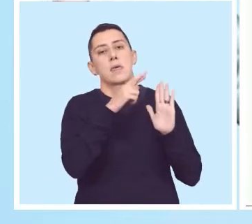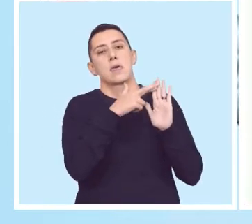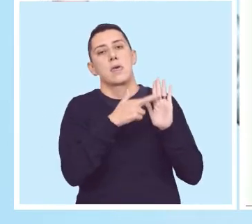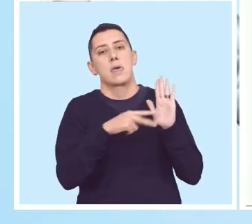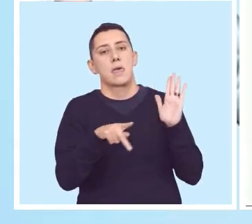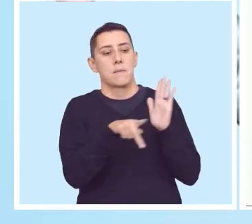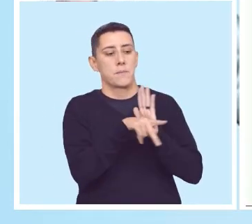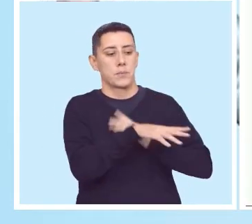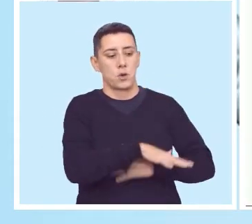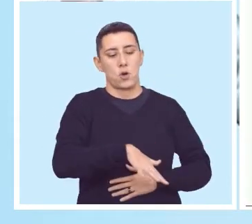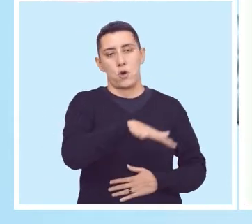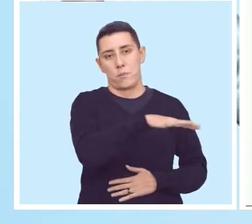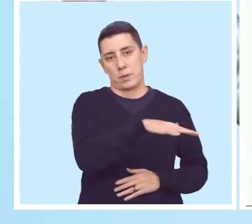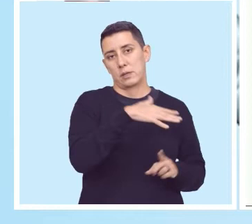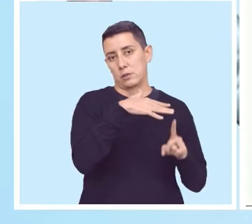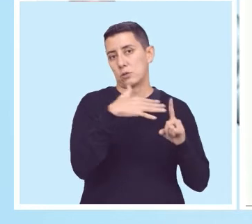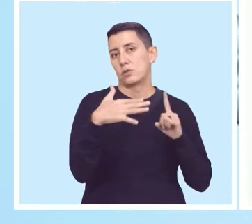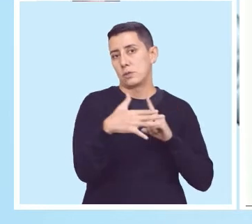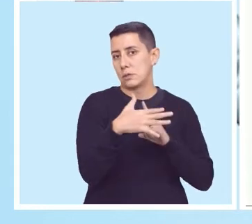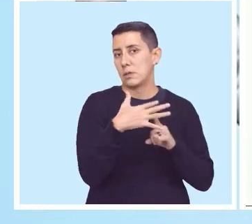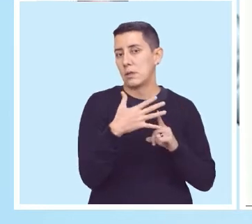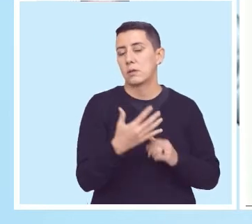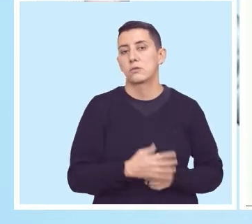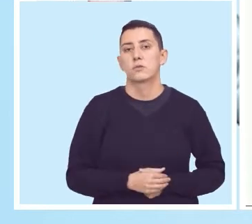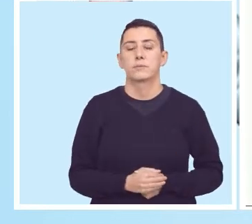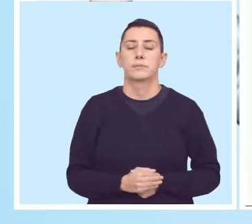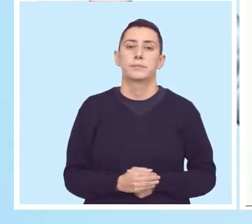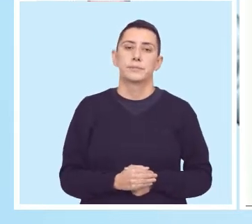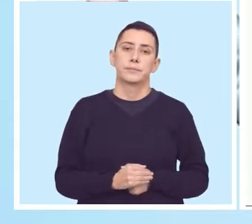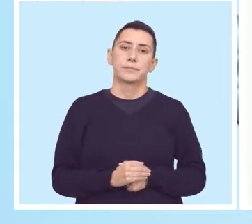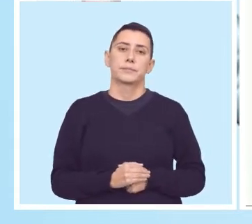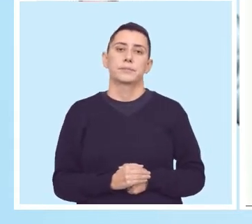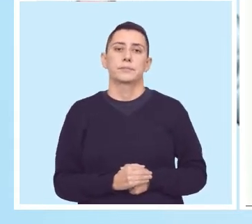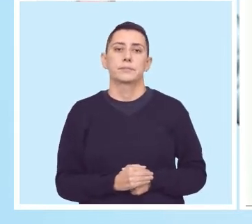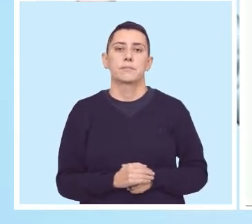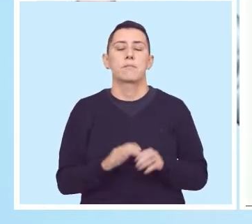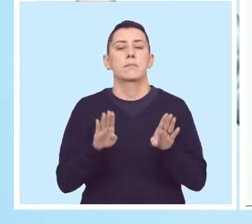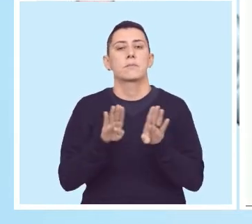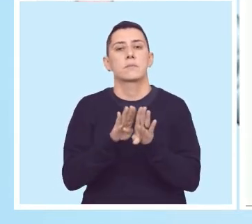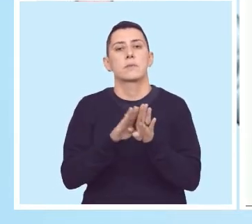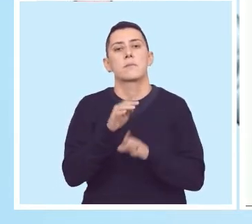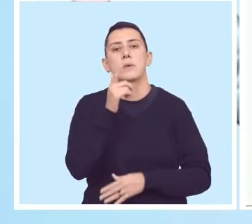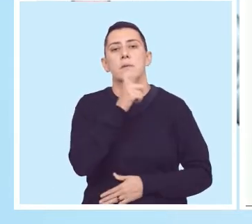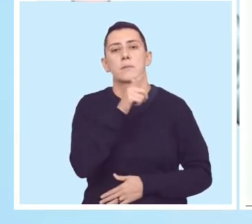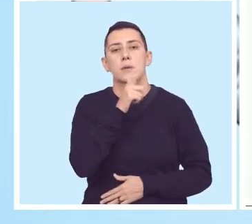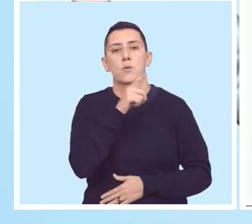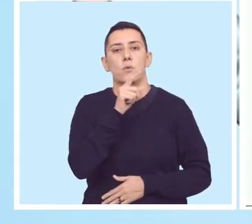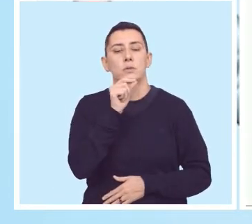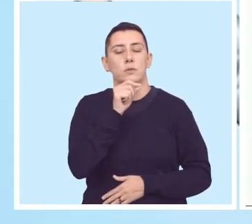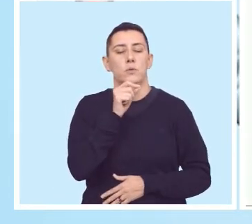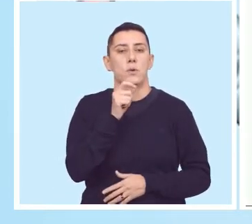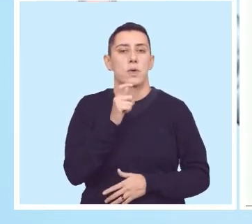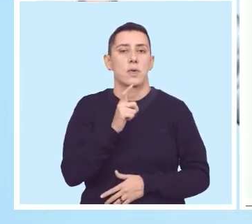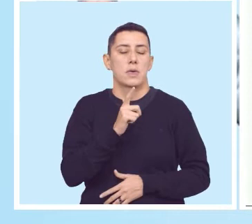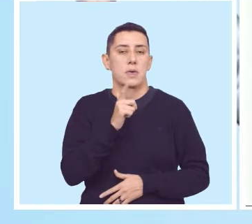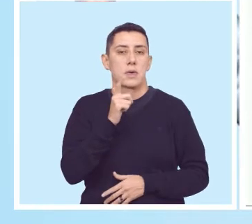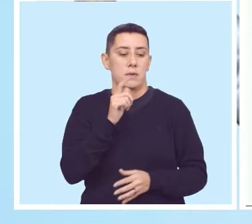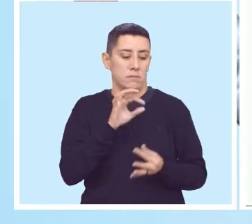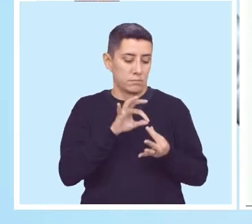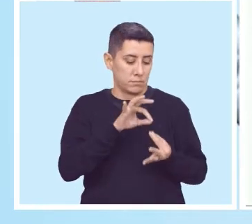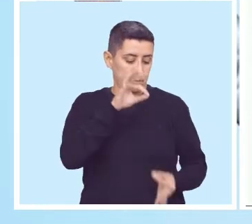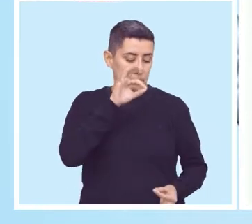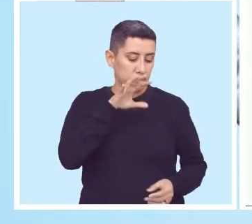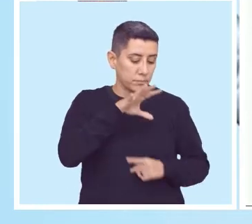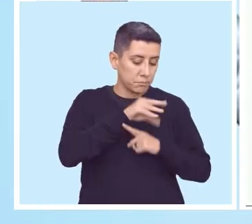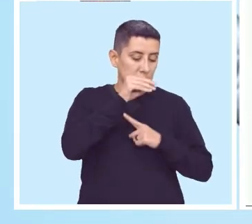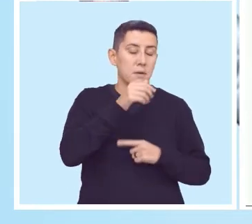civis e também exatamente para conseguir enquadrar o trecho de interesse ao longo da imagem, da captura